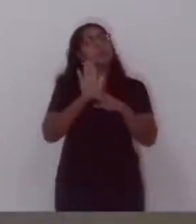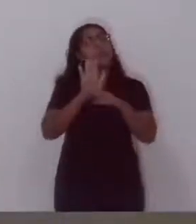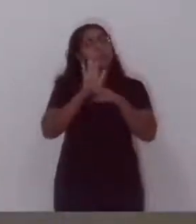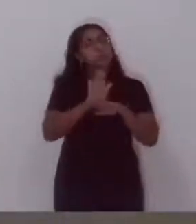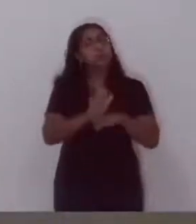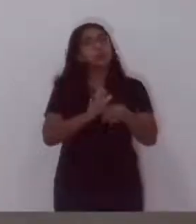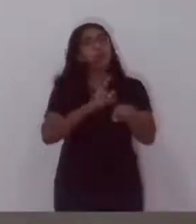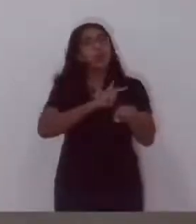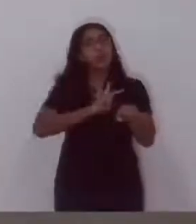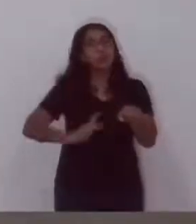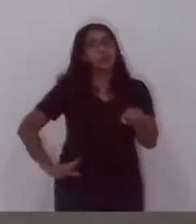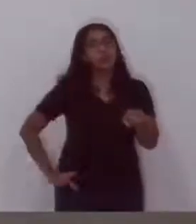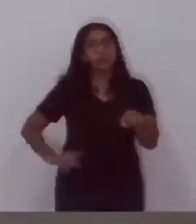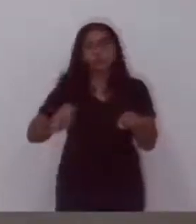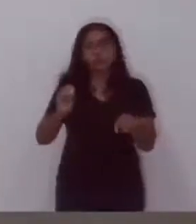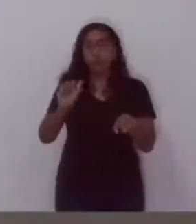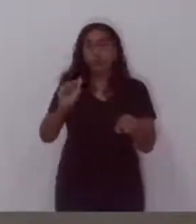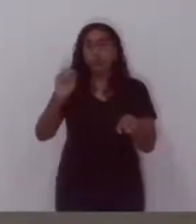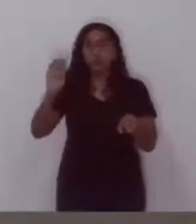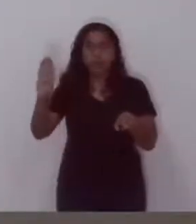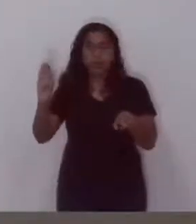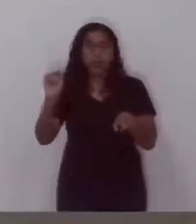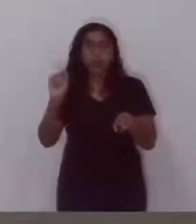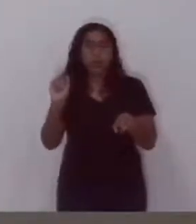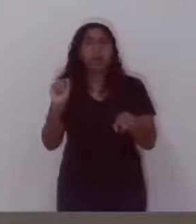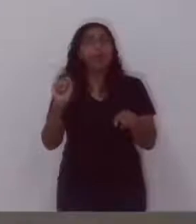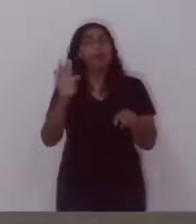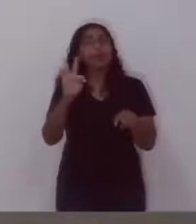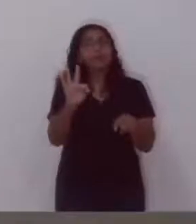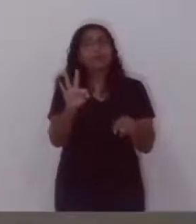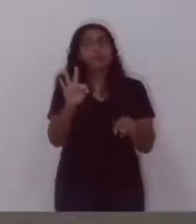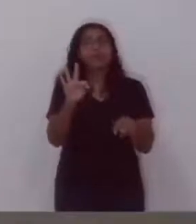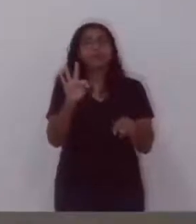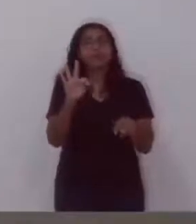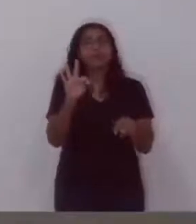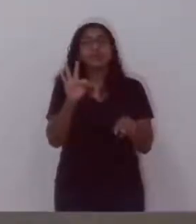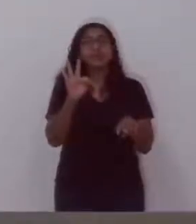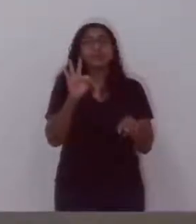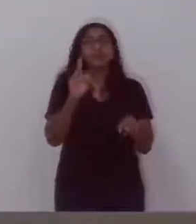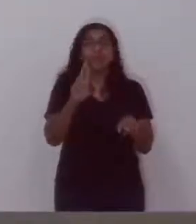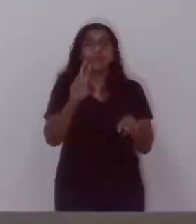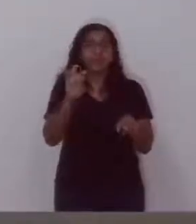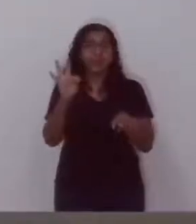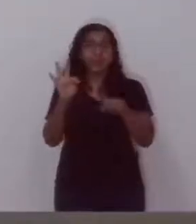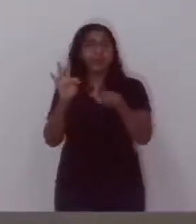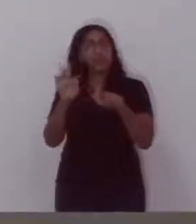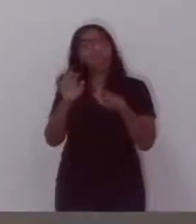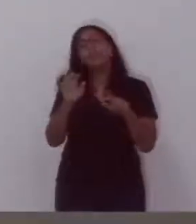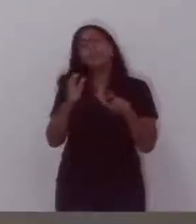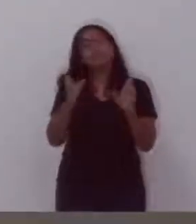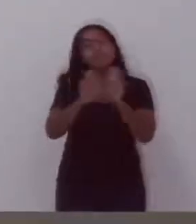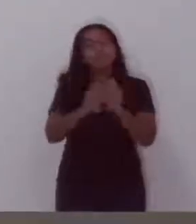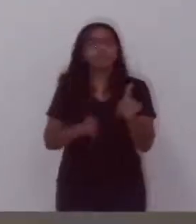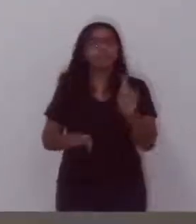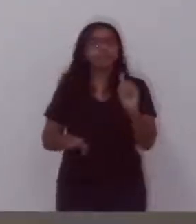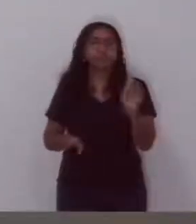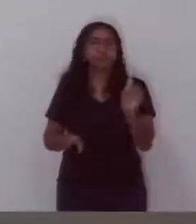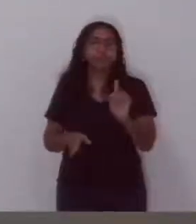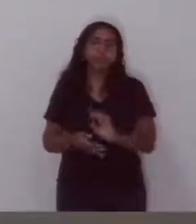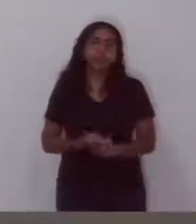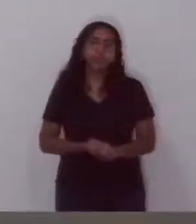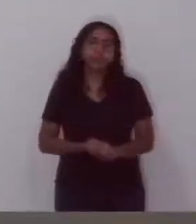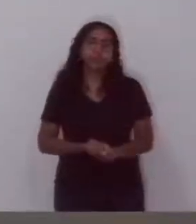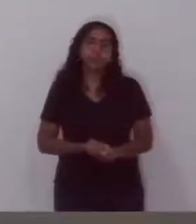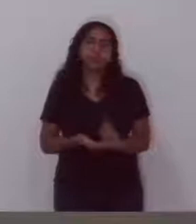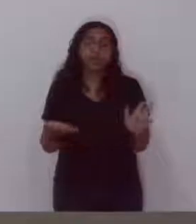os diretores da OAB, para que realmente não fechem a vara itinerante aqui na cidade de Vinhedo. Essa semana, com